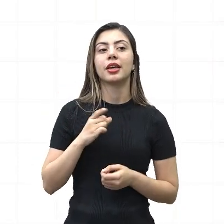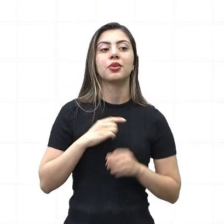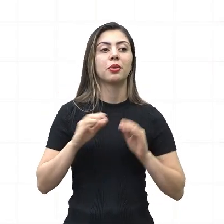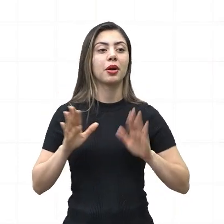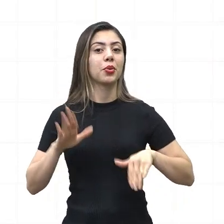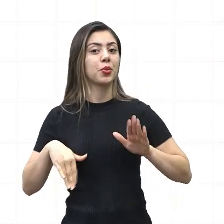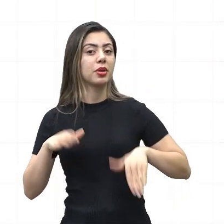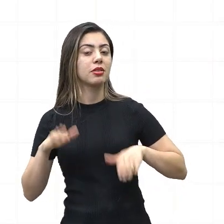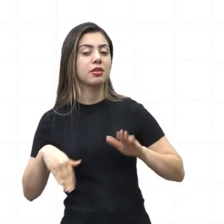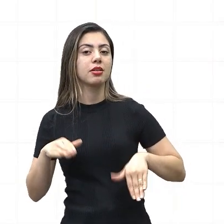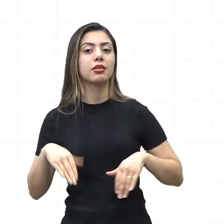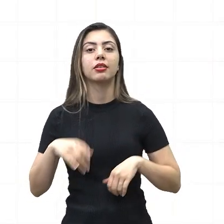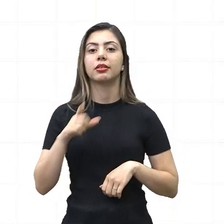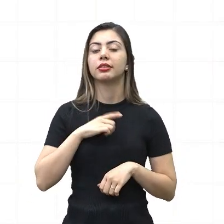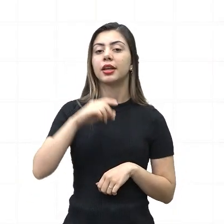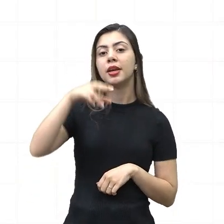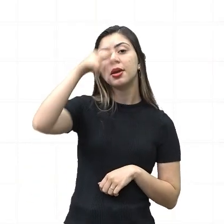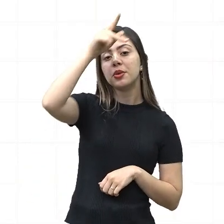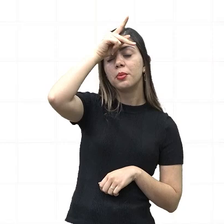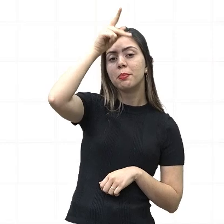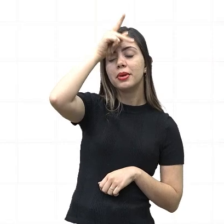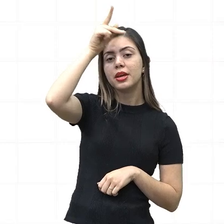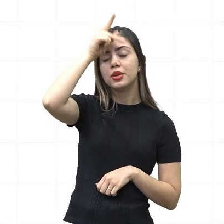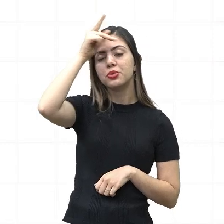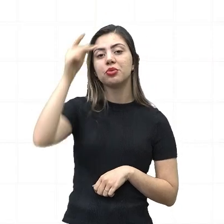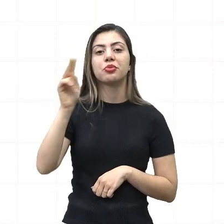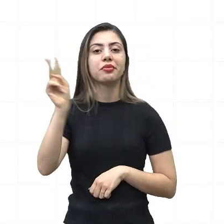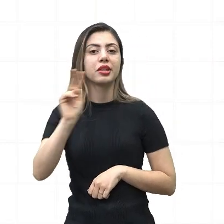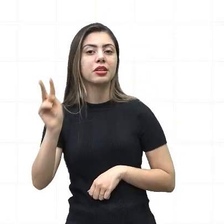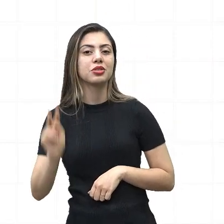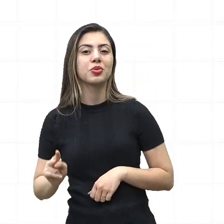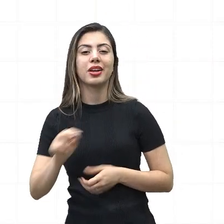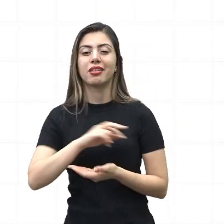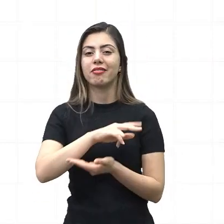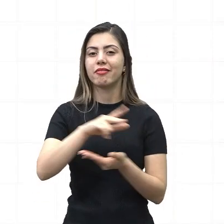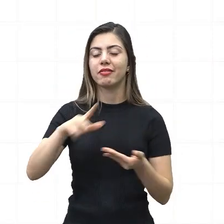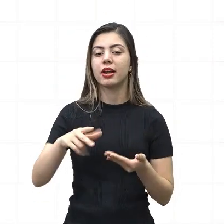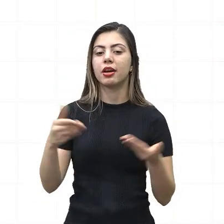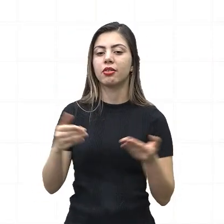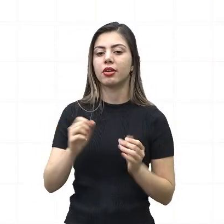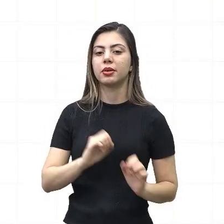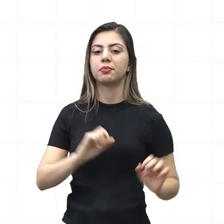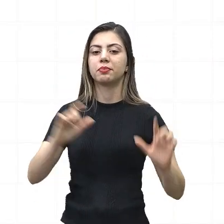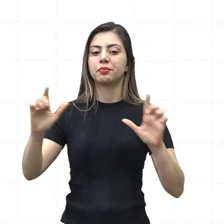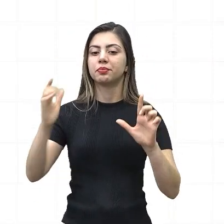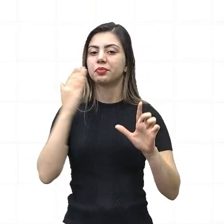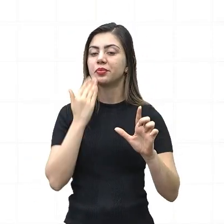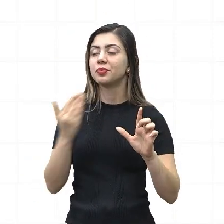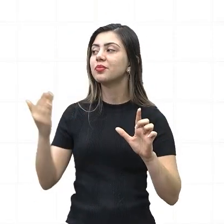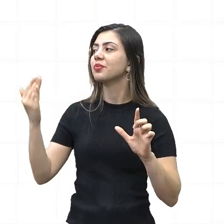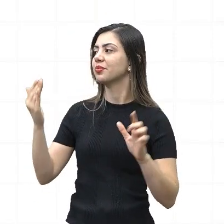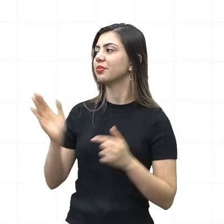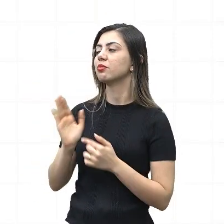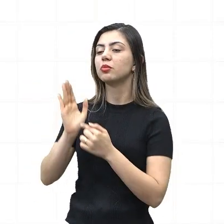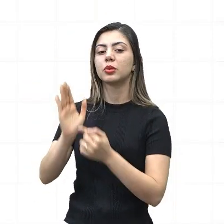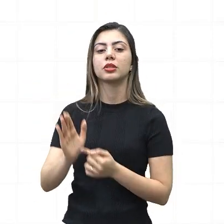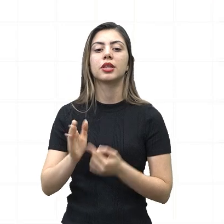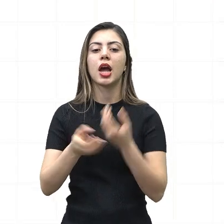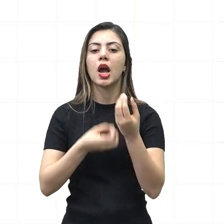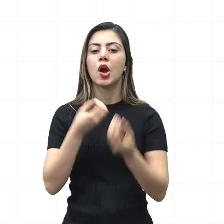no Peru, no Suriname, na Venezuela. Então, a gente vai ver até aí nessa próxima tela, né, que mostra a